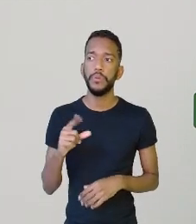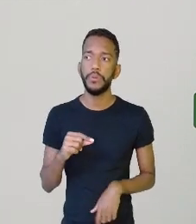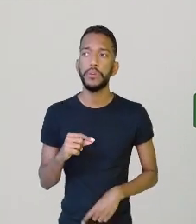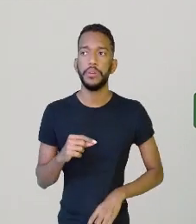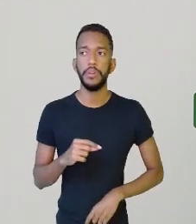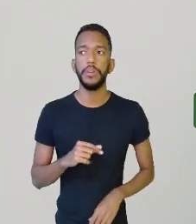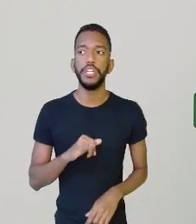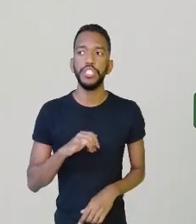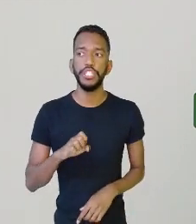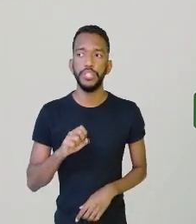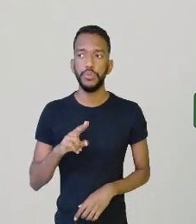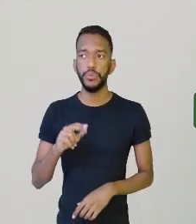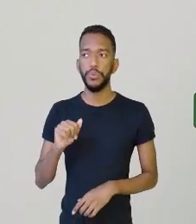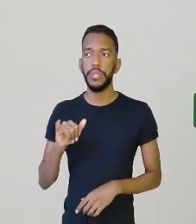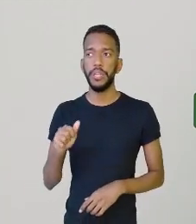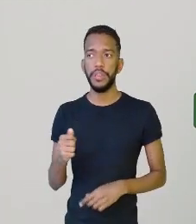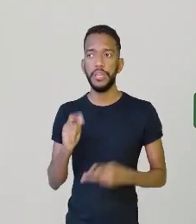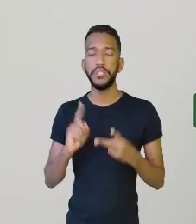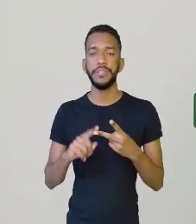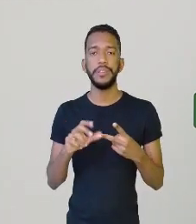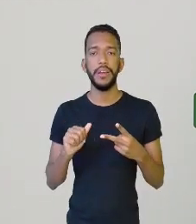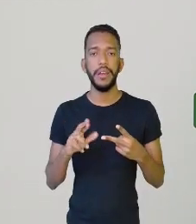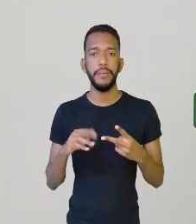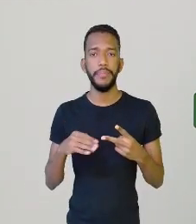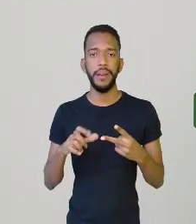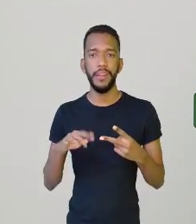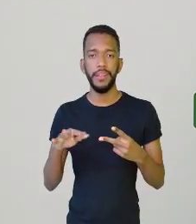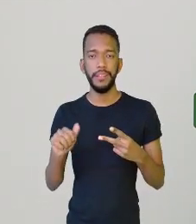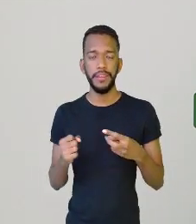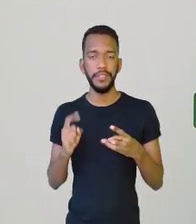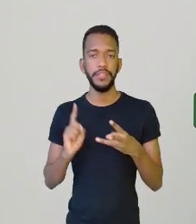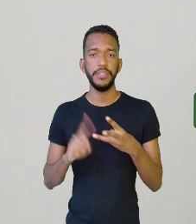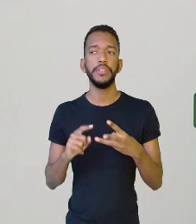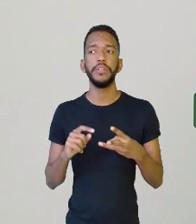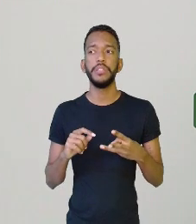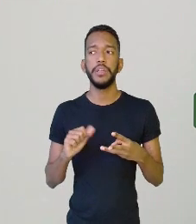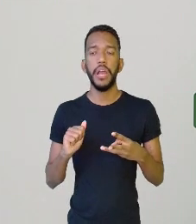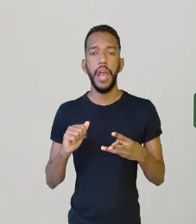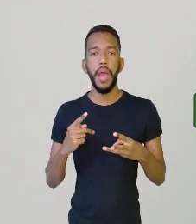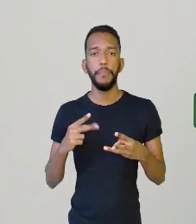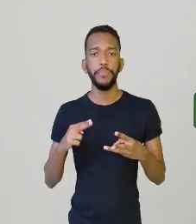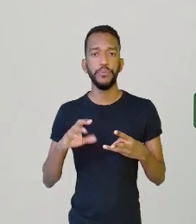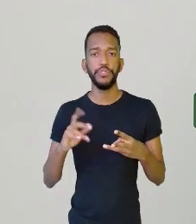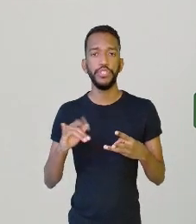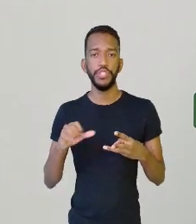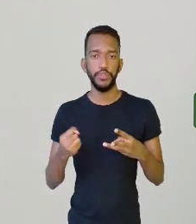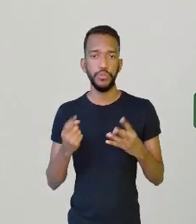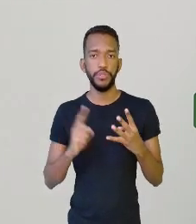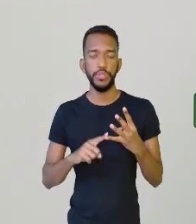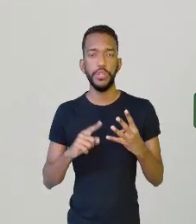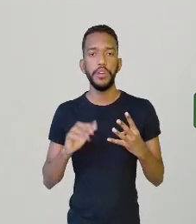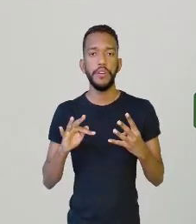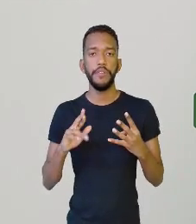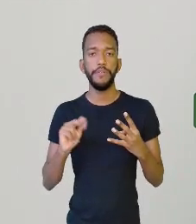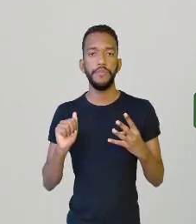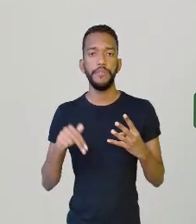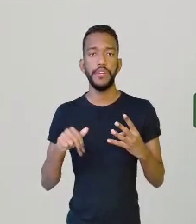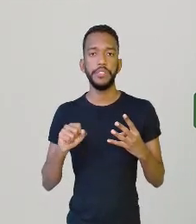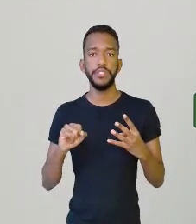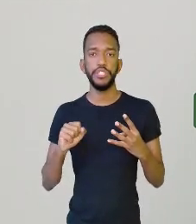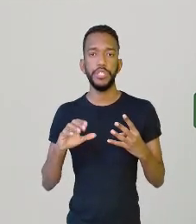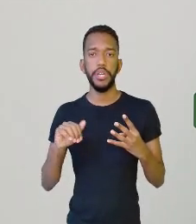jesuítas, carmelitas, capuchinhos, franciscanos. Vale destacar a presença aqui, a importância